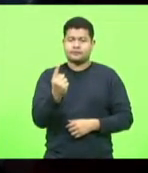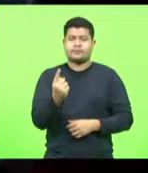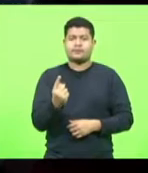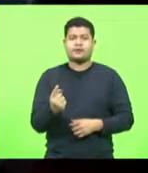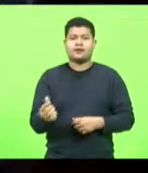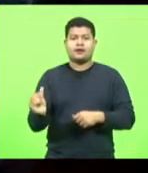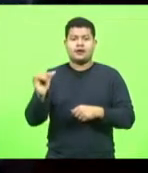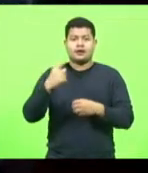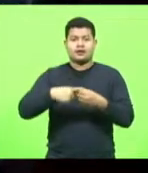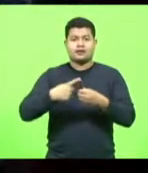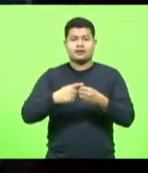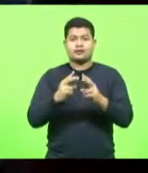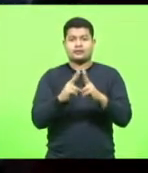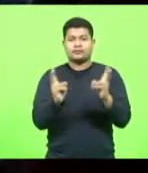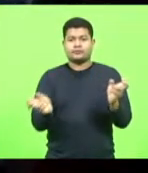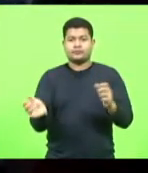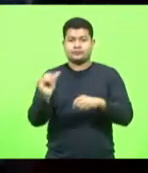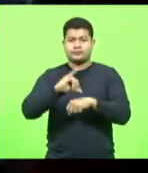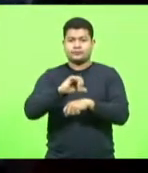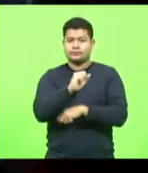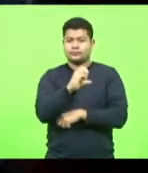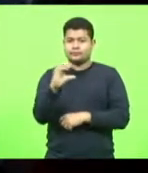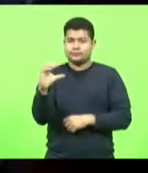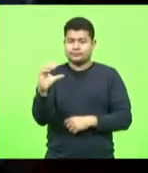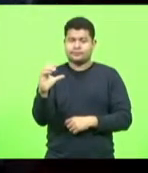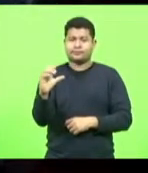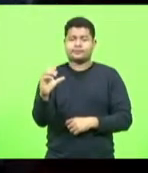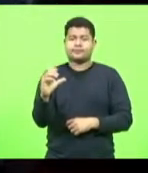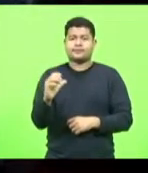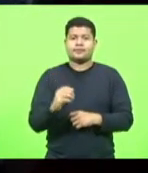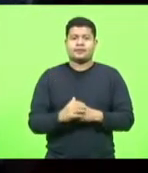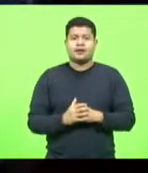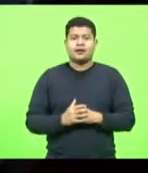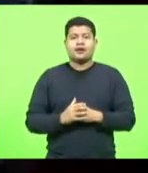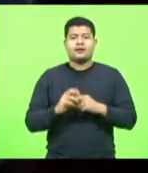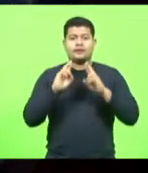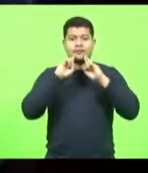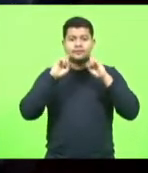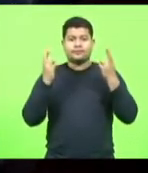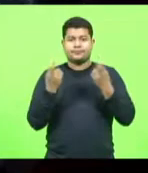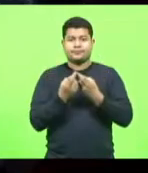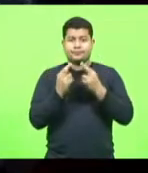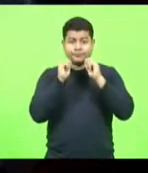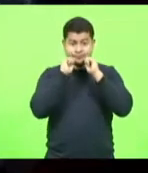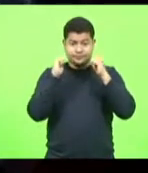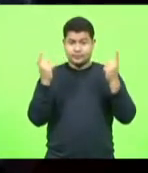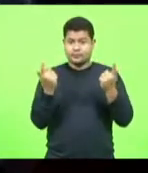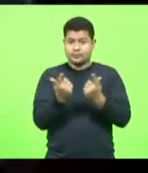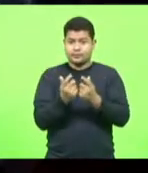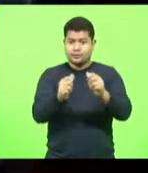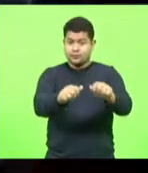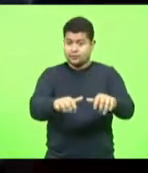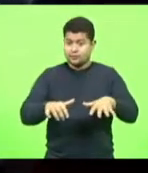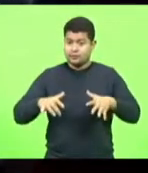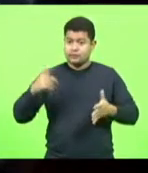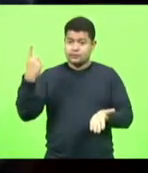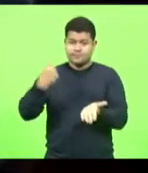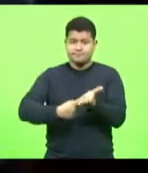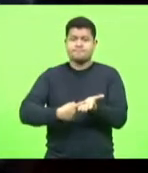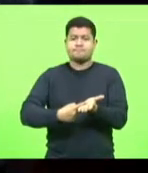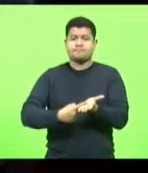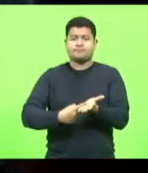nesta cidade de Florianópolis, capital do Estado de Santa Catarina, reuniu-se a Assembleia Legislativa em sessão ordinária.